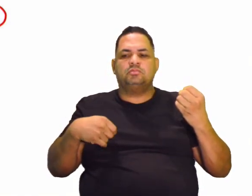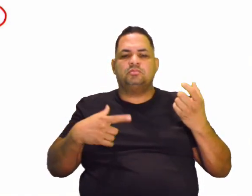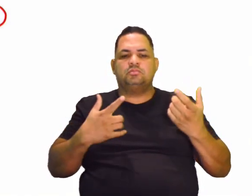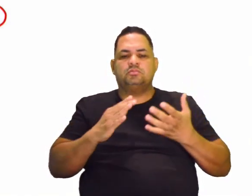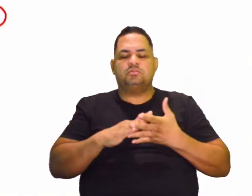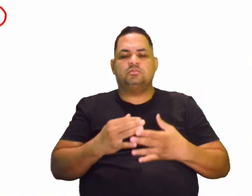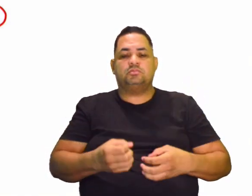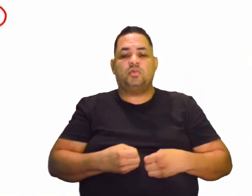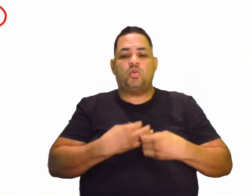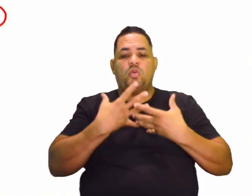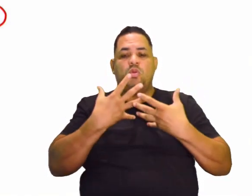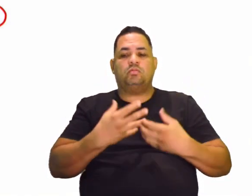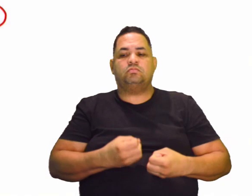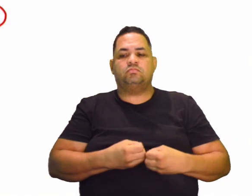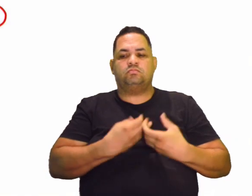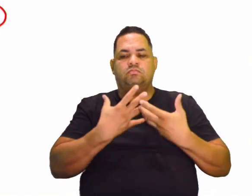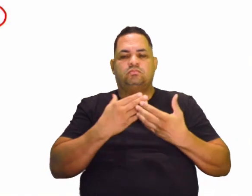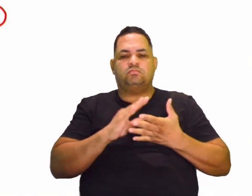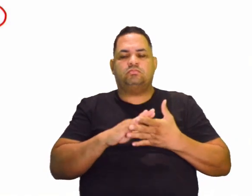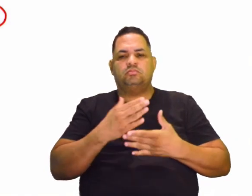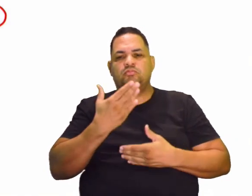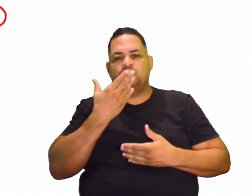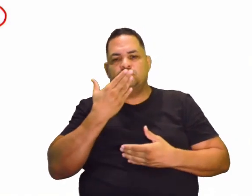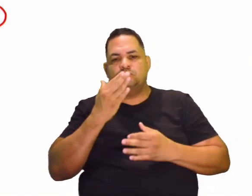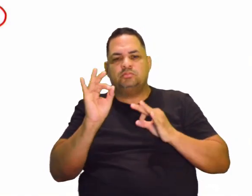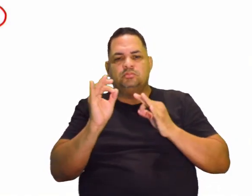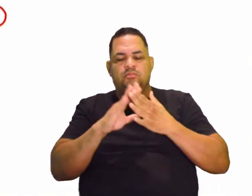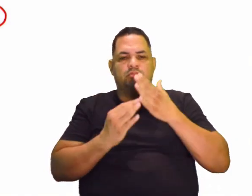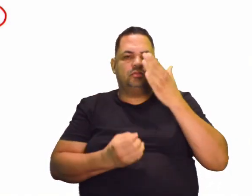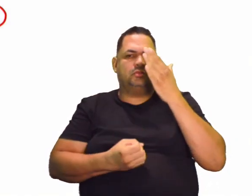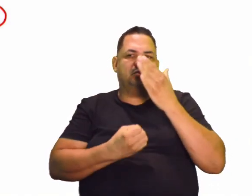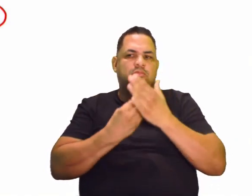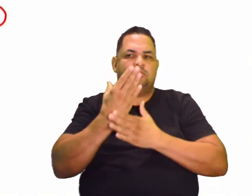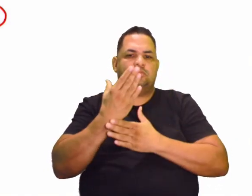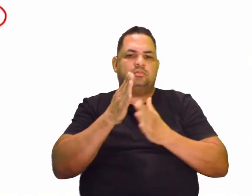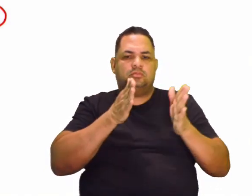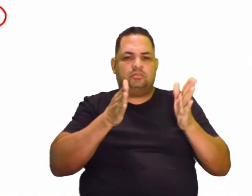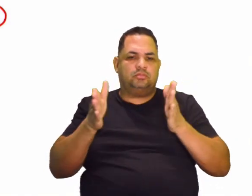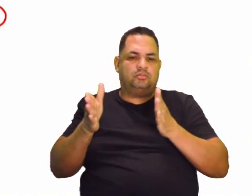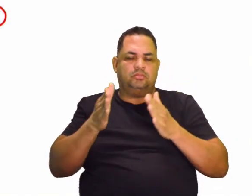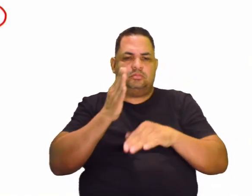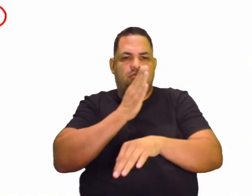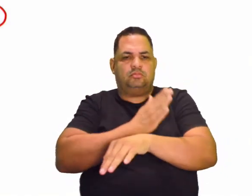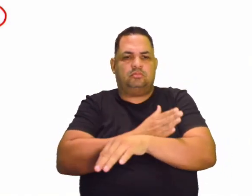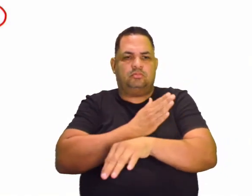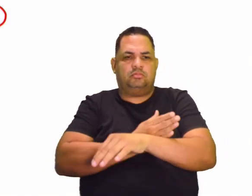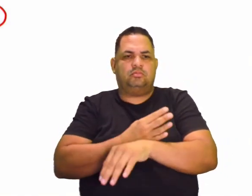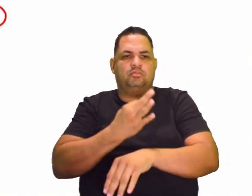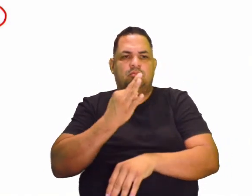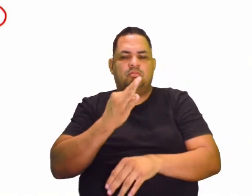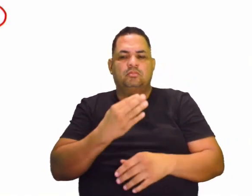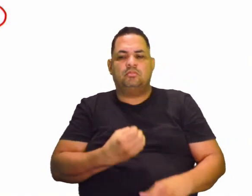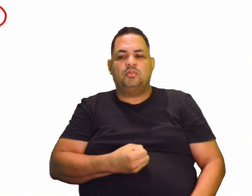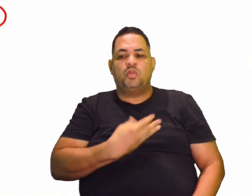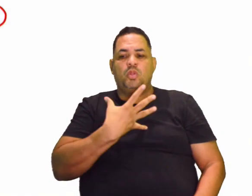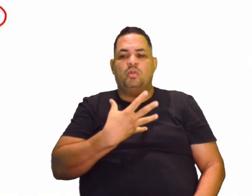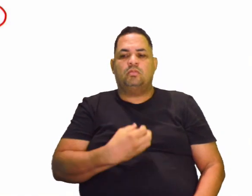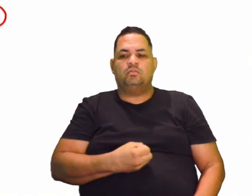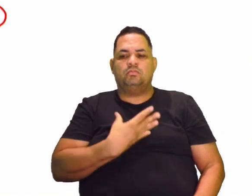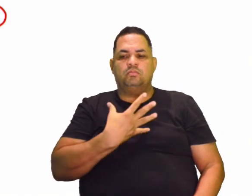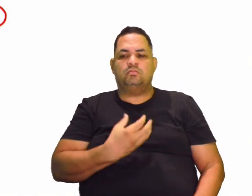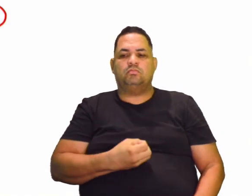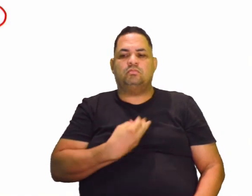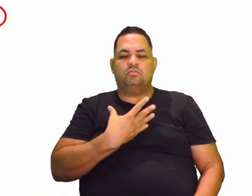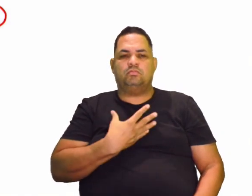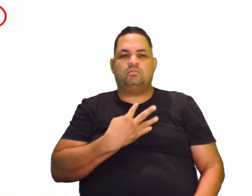poesias cantadas, né? Um estilo, um gênero surgido aí, então, no período medieval, que é o trovadorismo. Nós observamos aqui